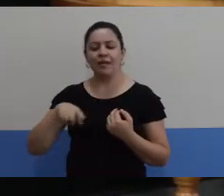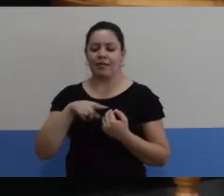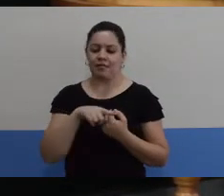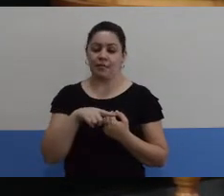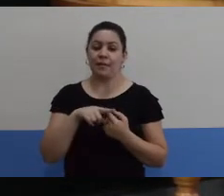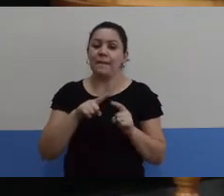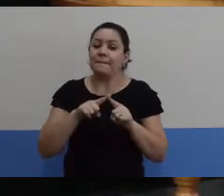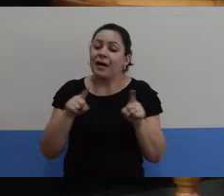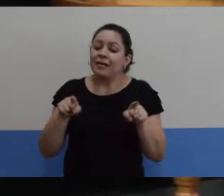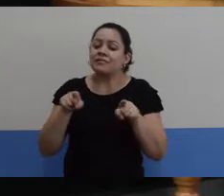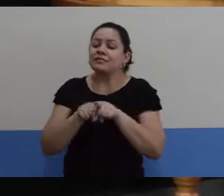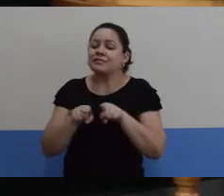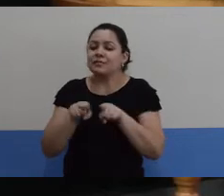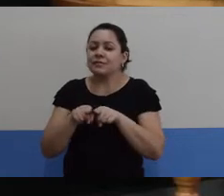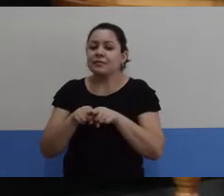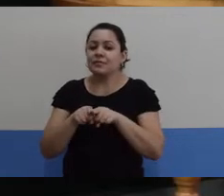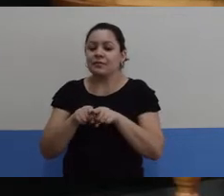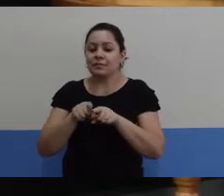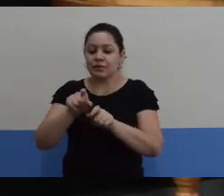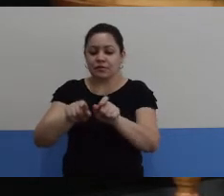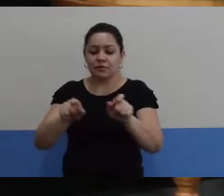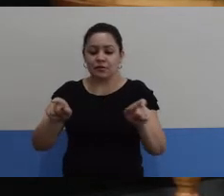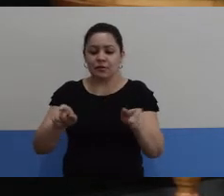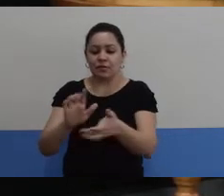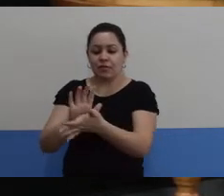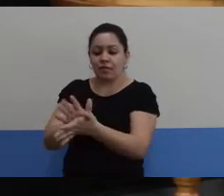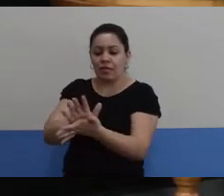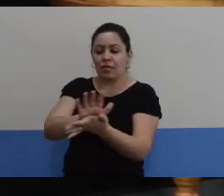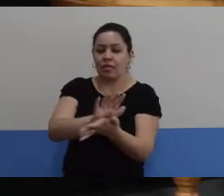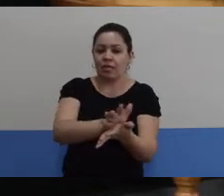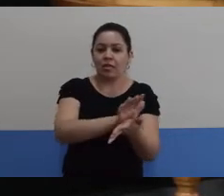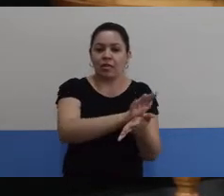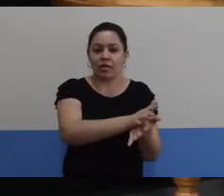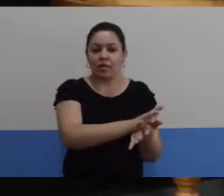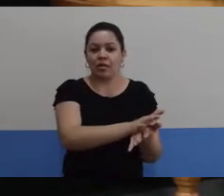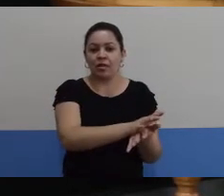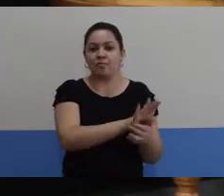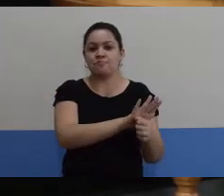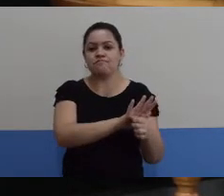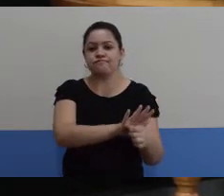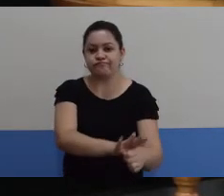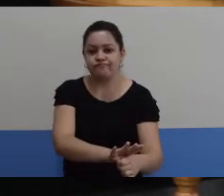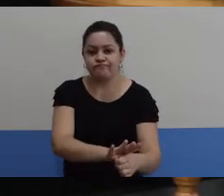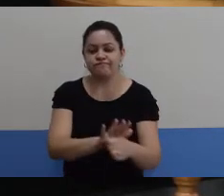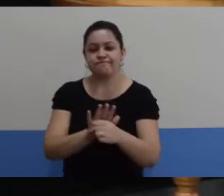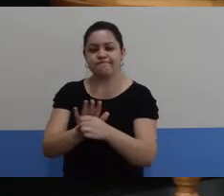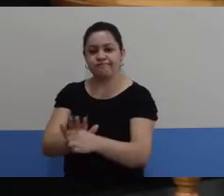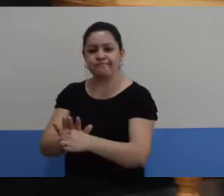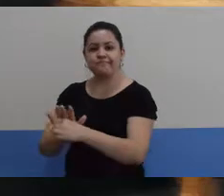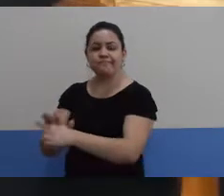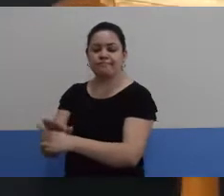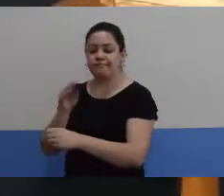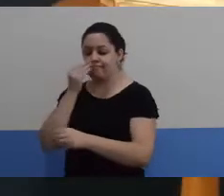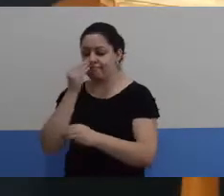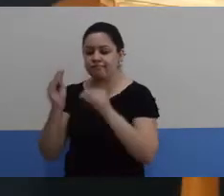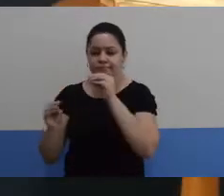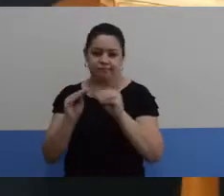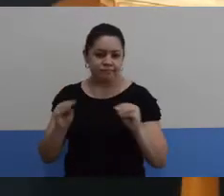proposta, aqueles que estão marginalizados, que estão à parte, que estão